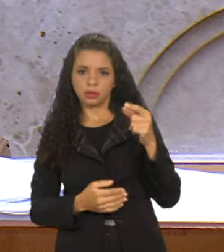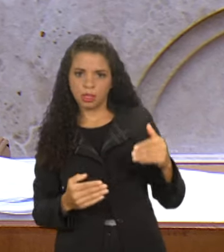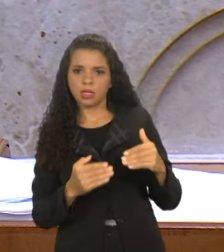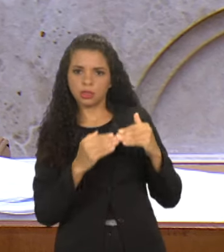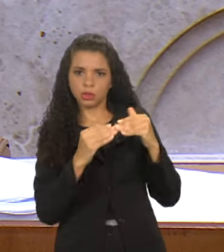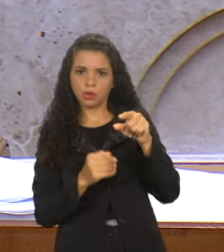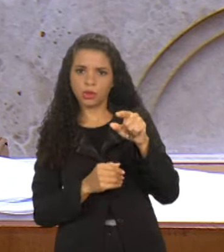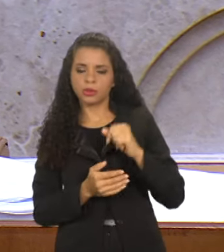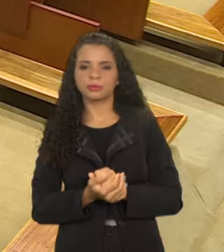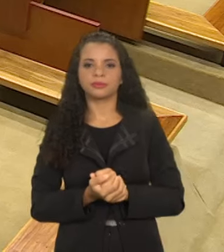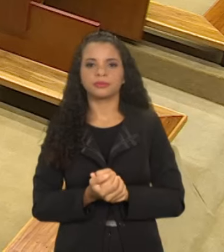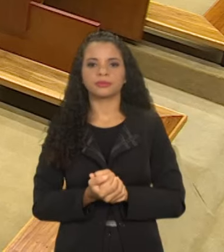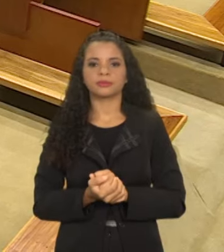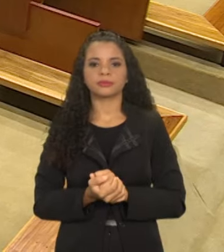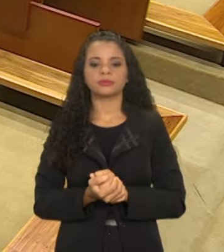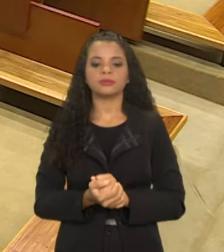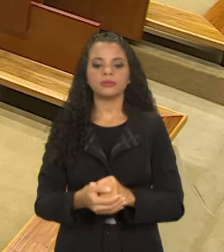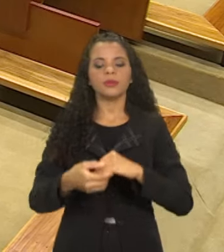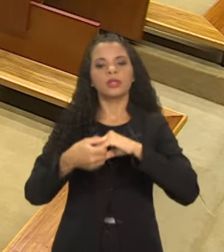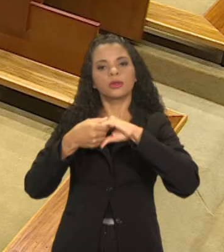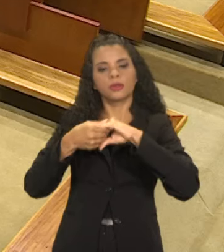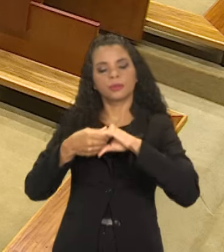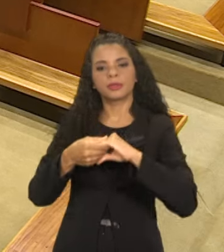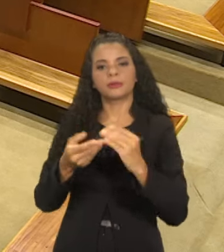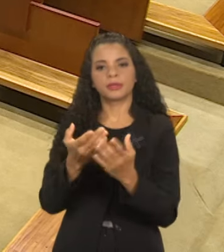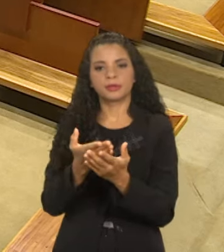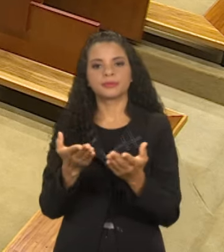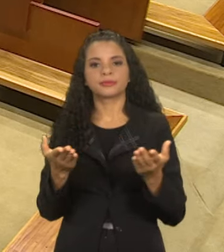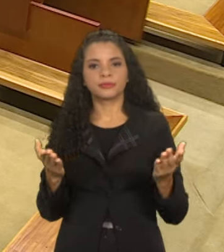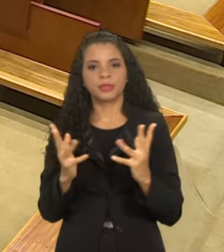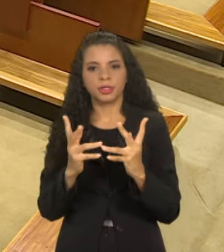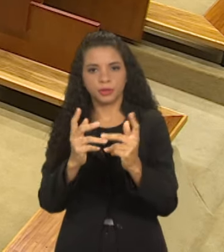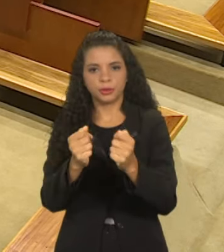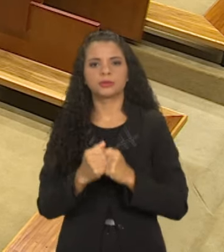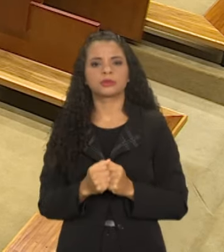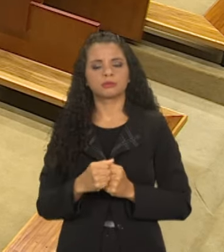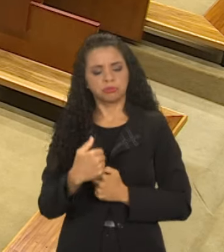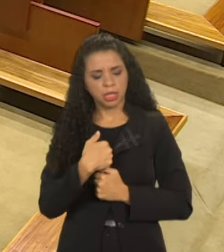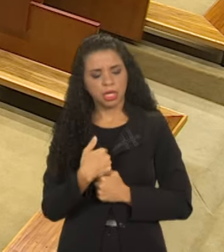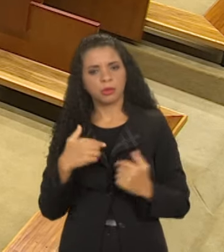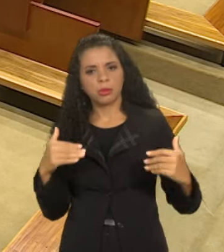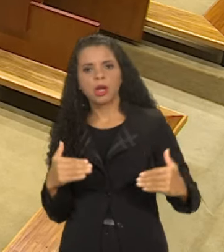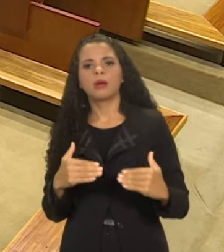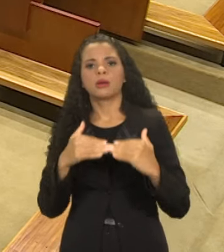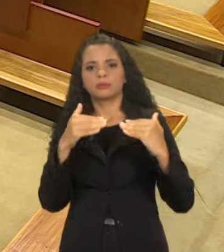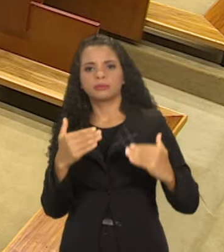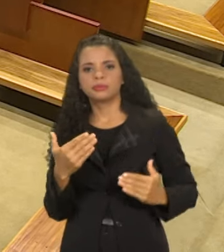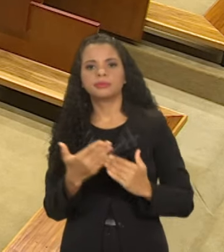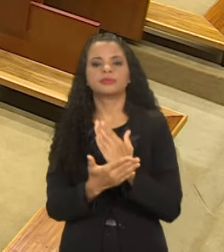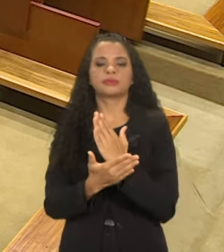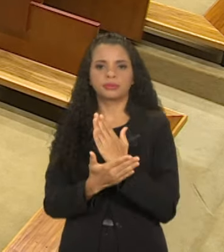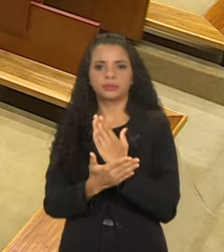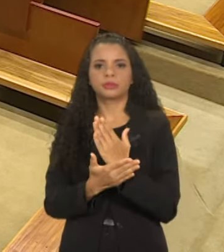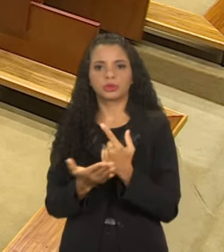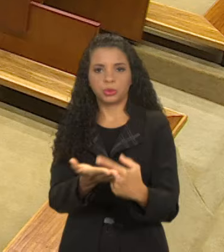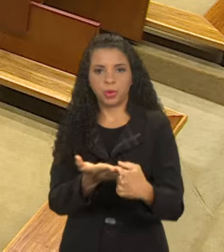Presidente, cumprimento Vossa Excelência e todos os presentes. Estou de acordo com a homologação deste